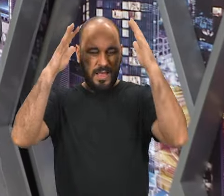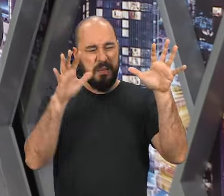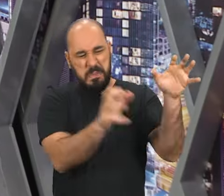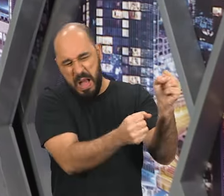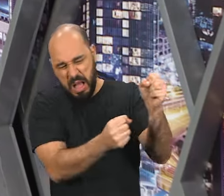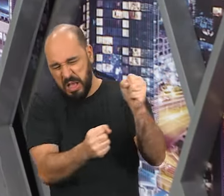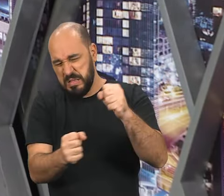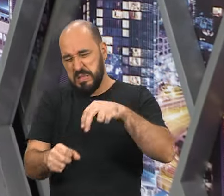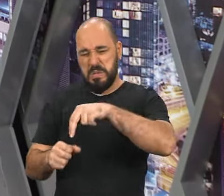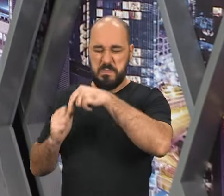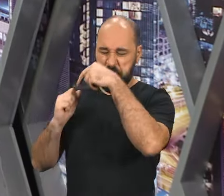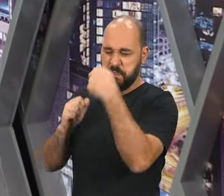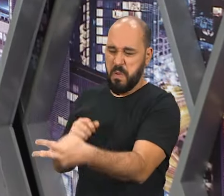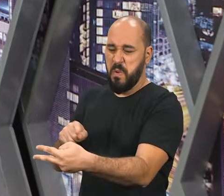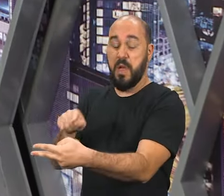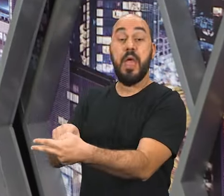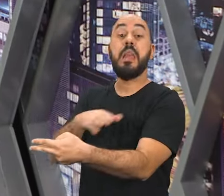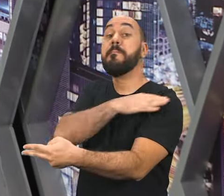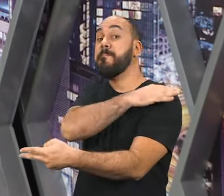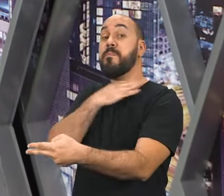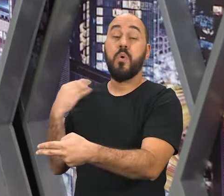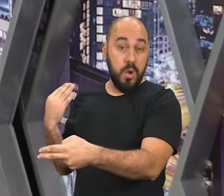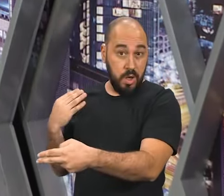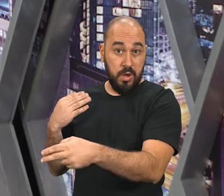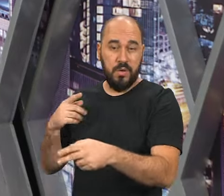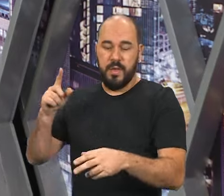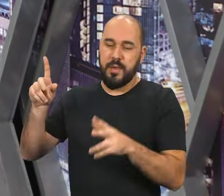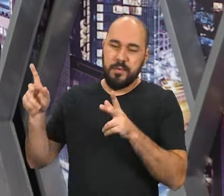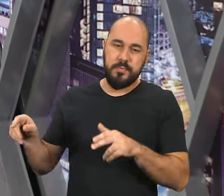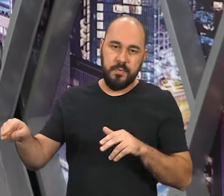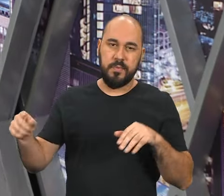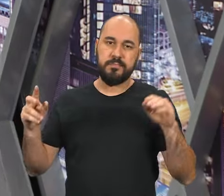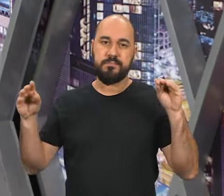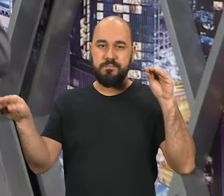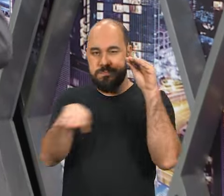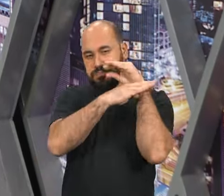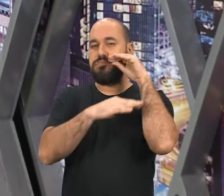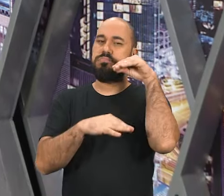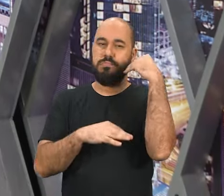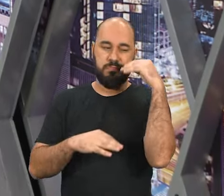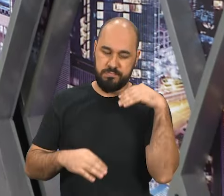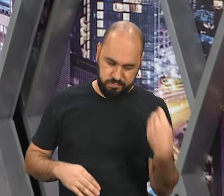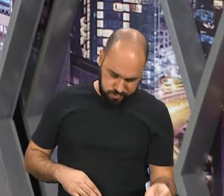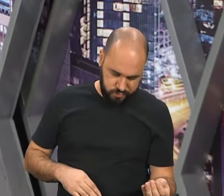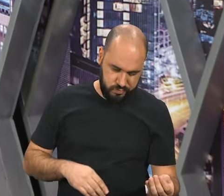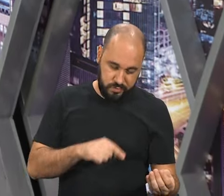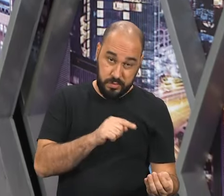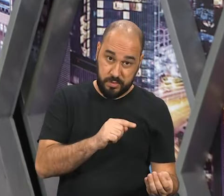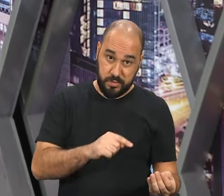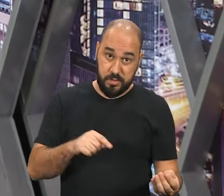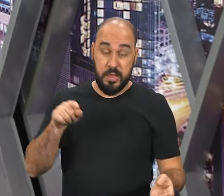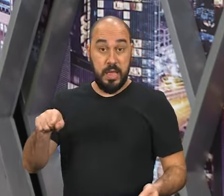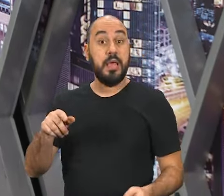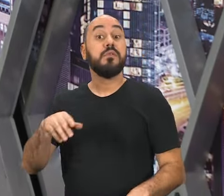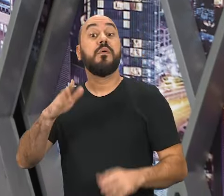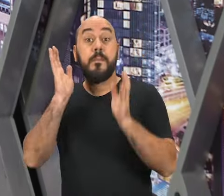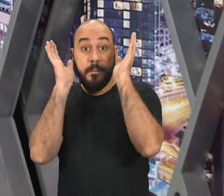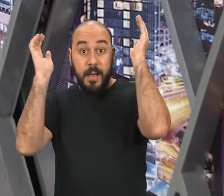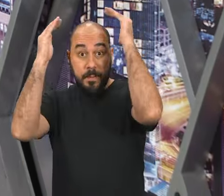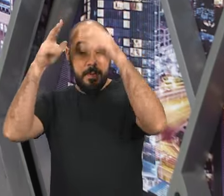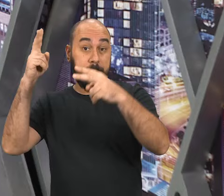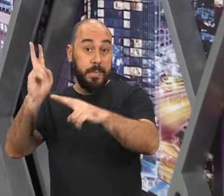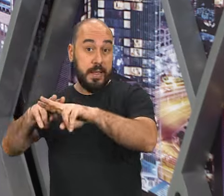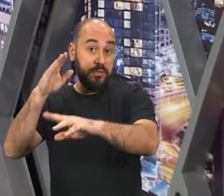morrendo. Então esse foi o golpe mortal, a ferida mortal mencionado aqui no verso 3. Aí quando o Papa foi preso e